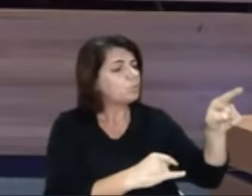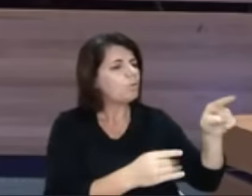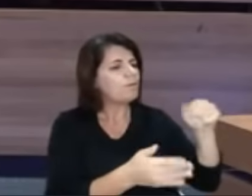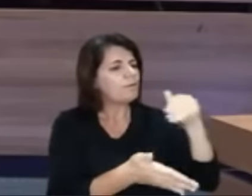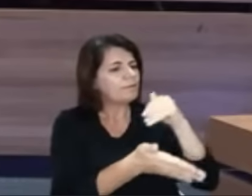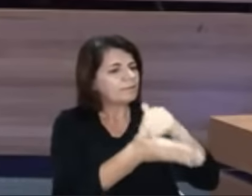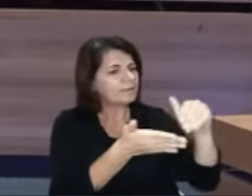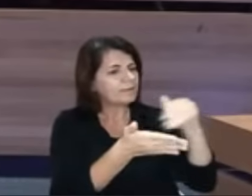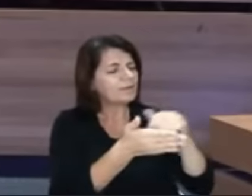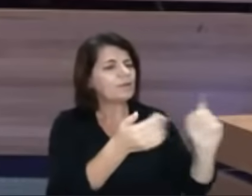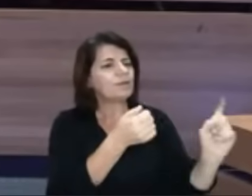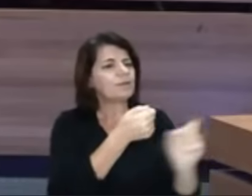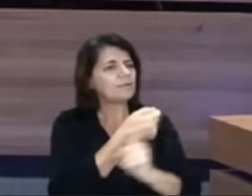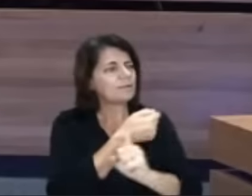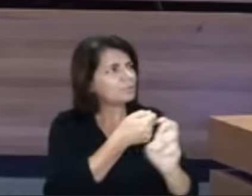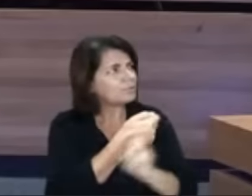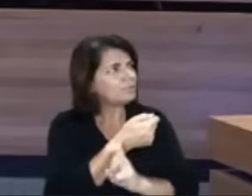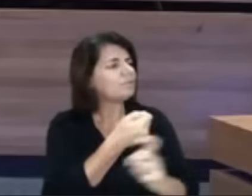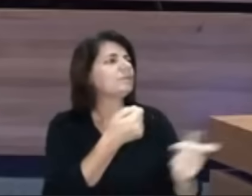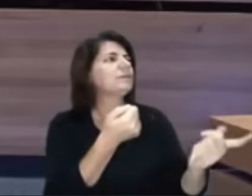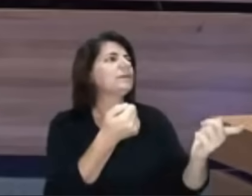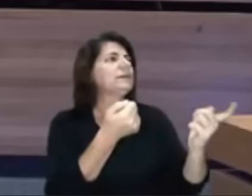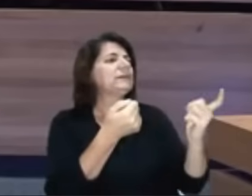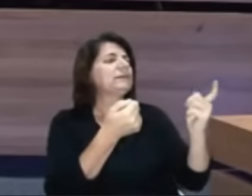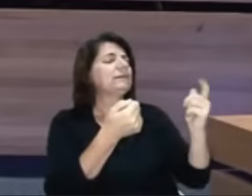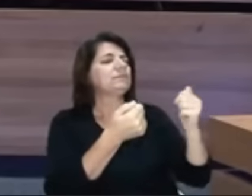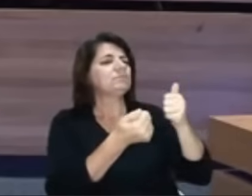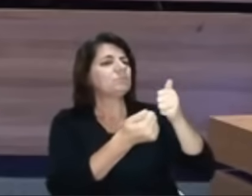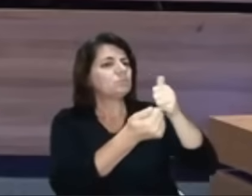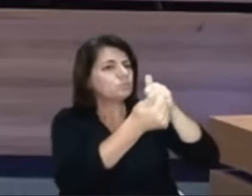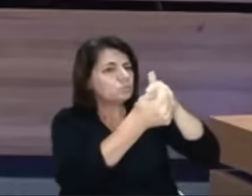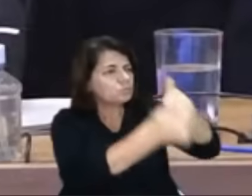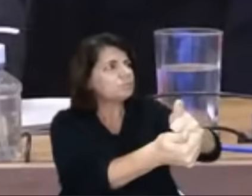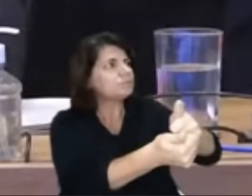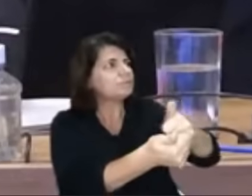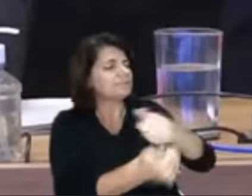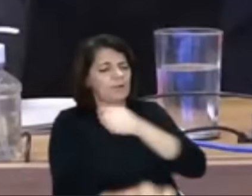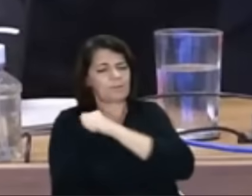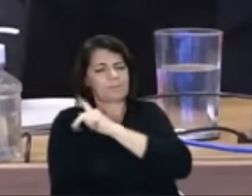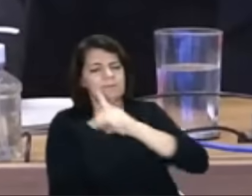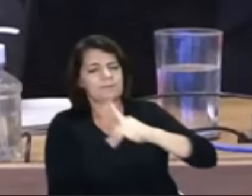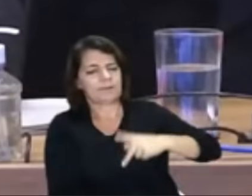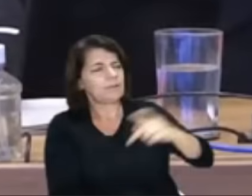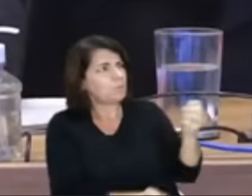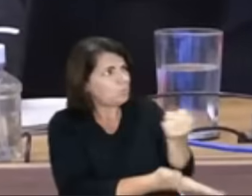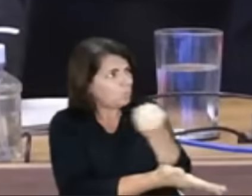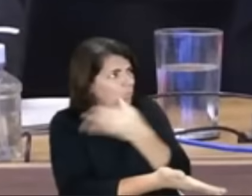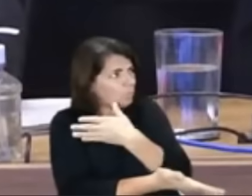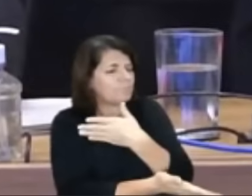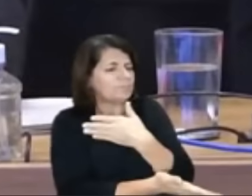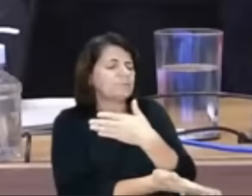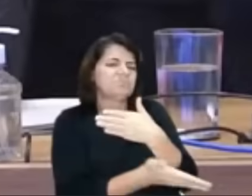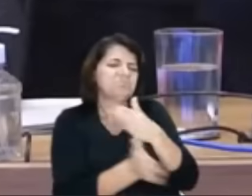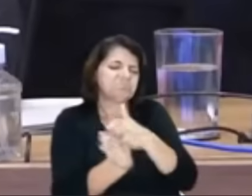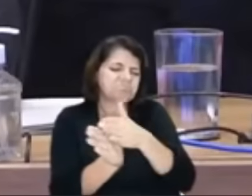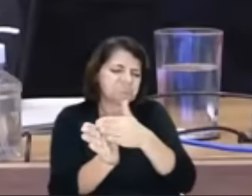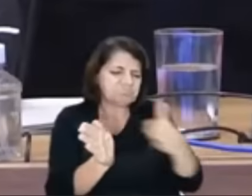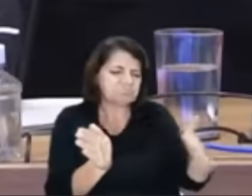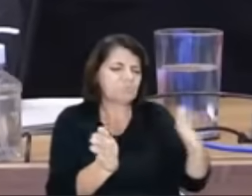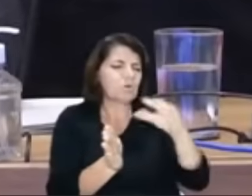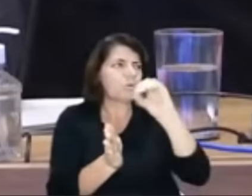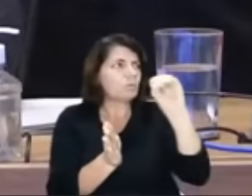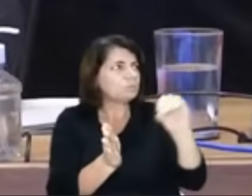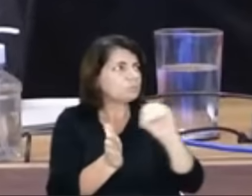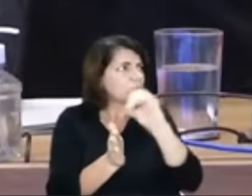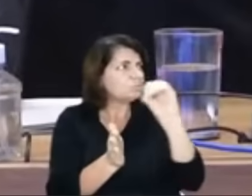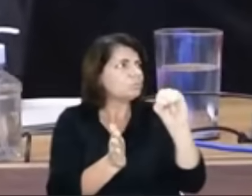institucional de um presidente da república recém empossado eh entre o dia 30 de outubro e o dia 8 de janeiro a gente tinha campamentos